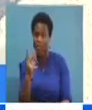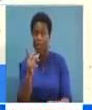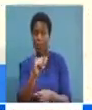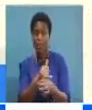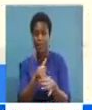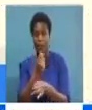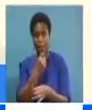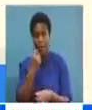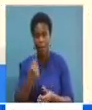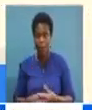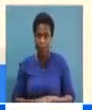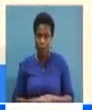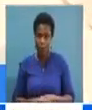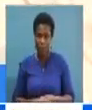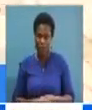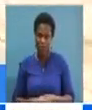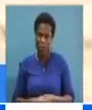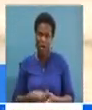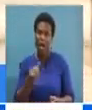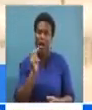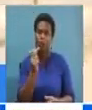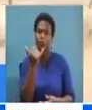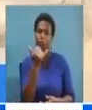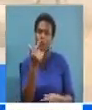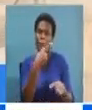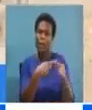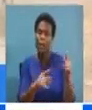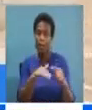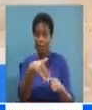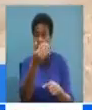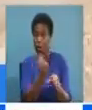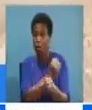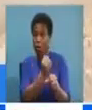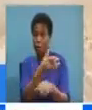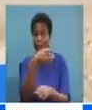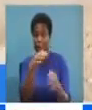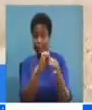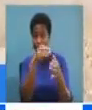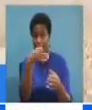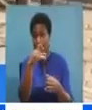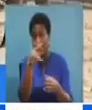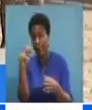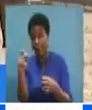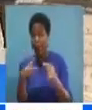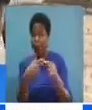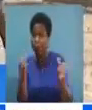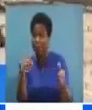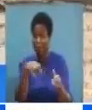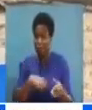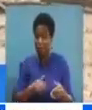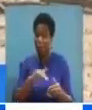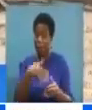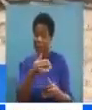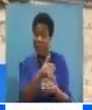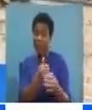Foi há precisamente cerca de 2 anos e meio que a primeira obra no âmbito do PRA era inaugurada em Cabo Verde e, coincidentemente, foi na Ilha do Maio